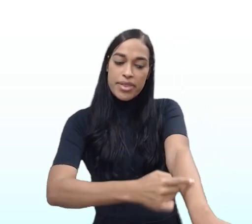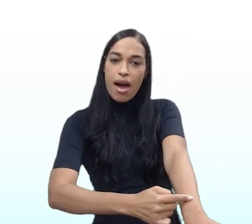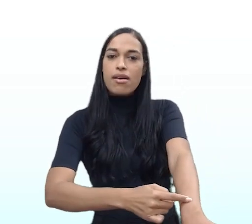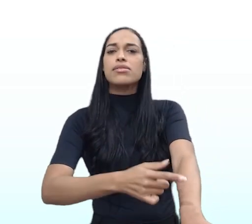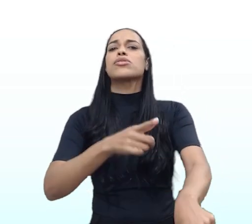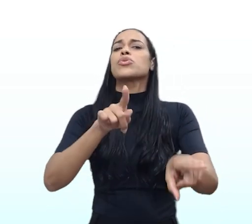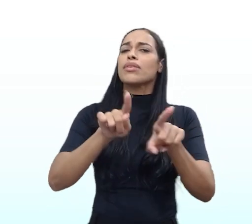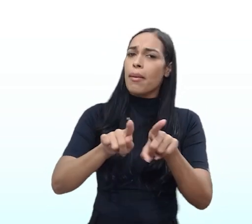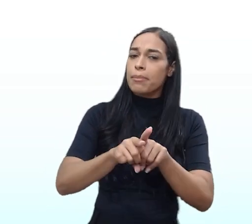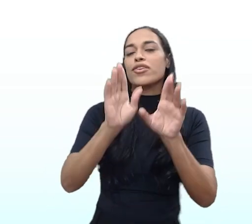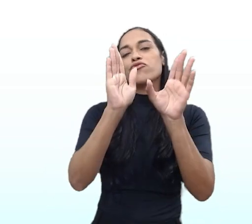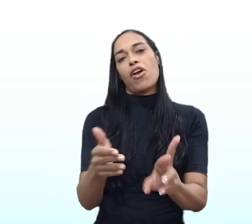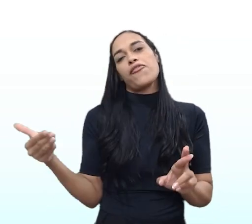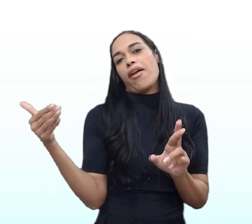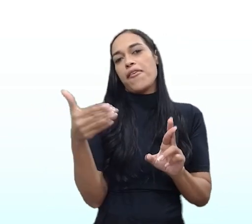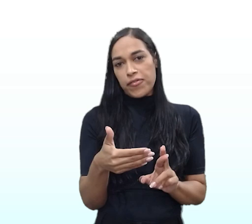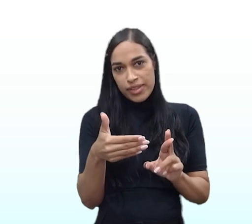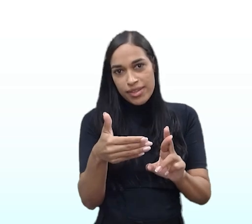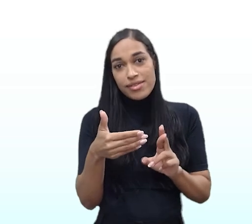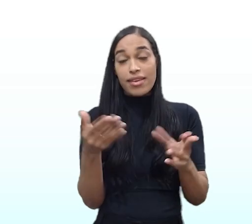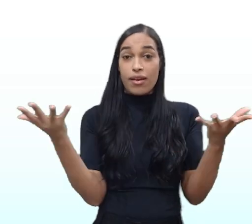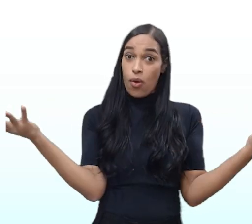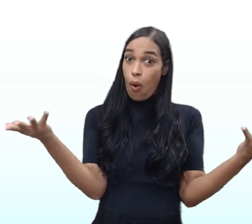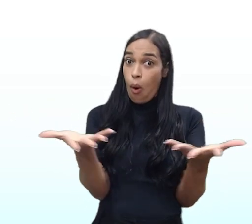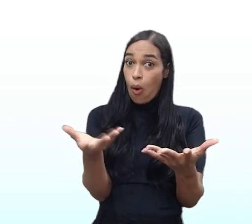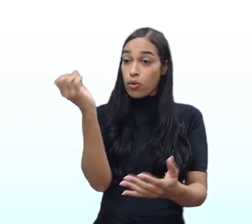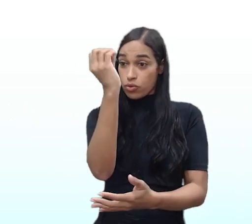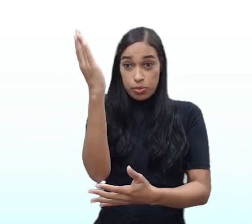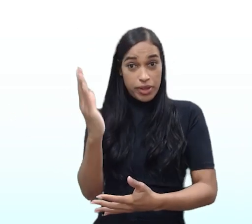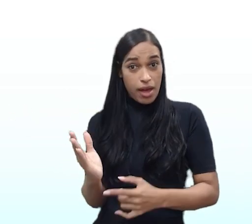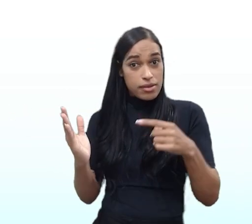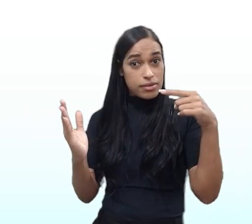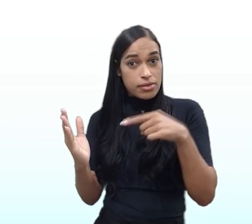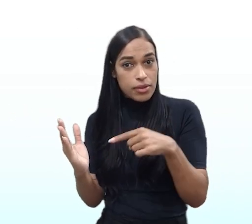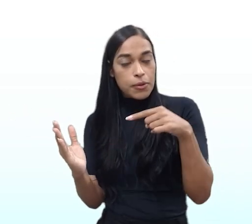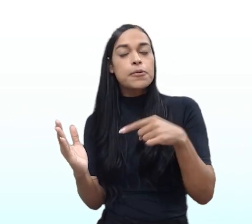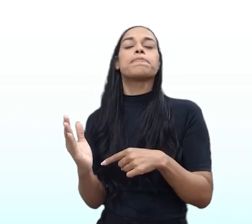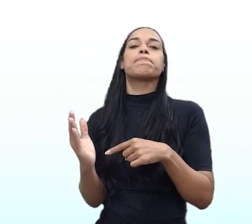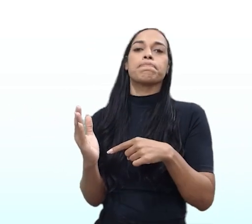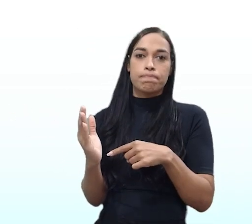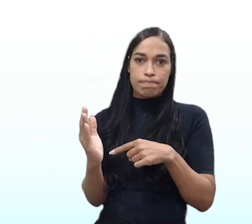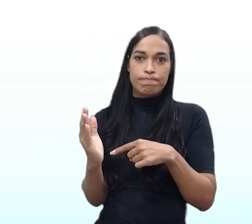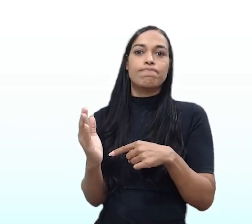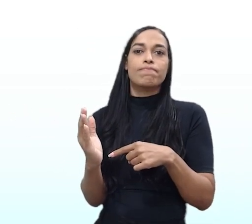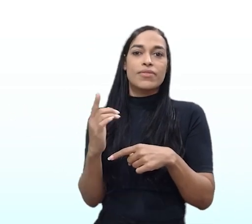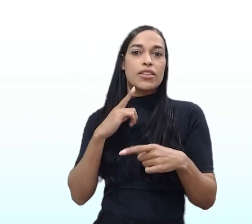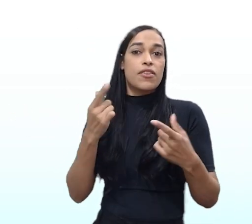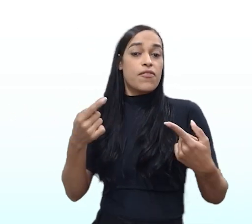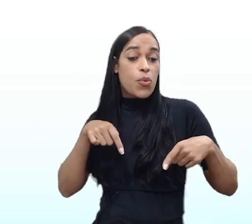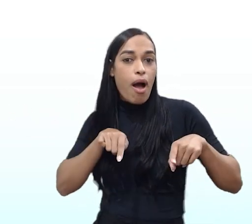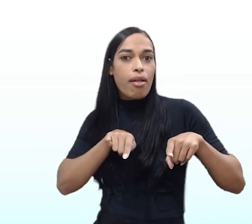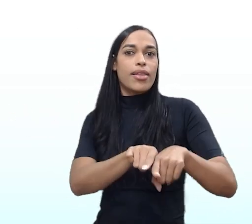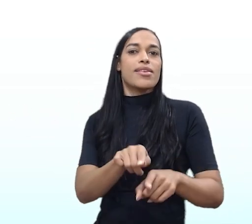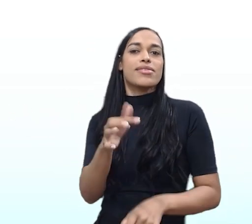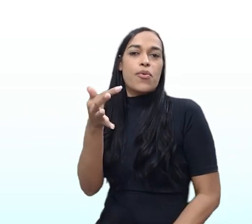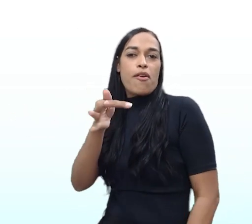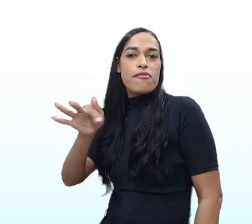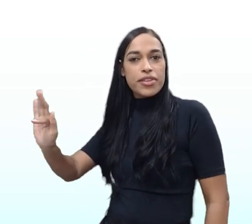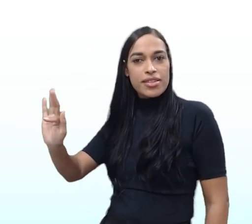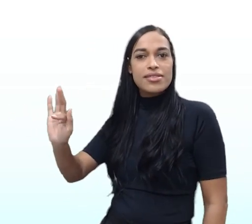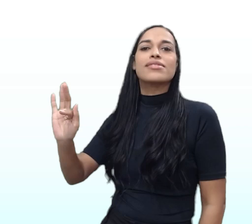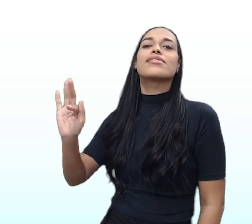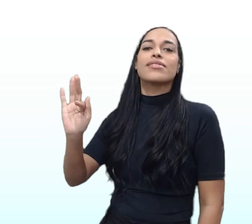na nossa história. Só que hoje, é óbvio, né, que o Brasil, por ter feito uma aliança com a